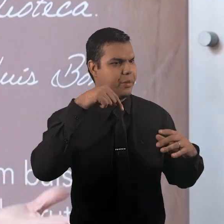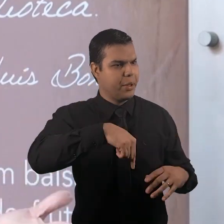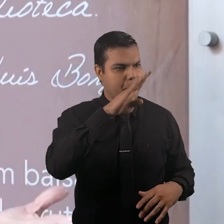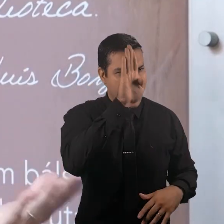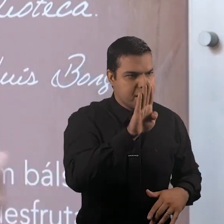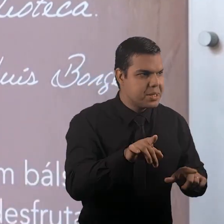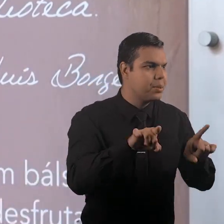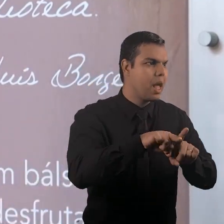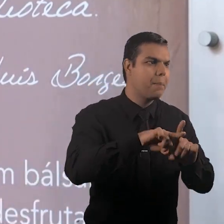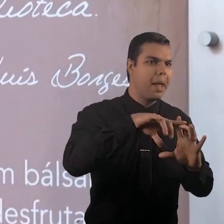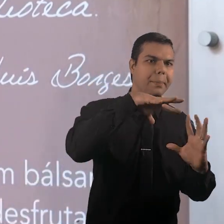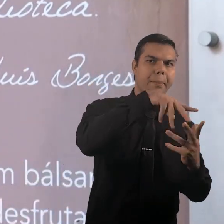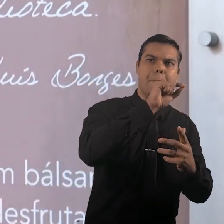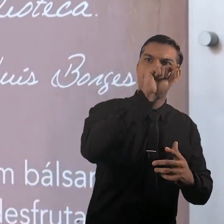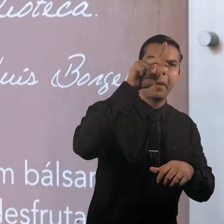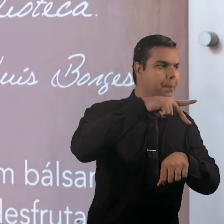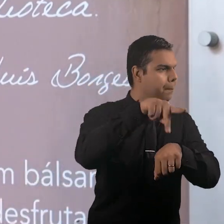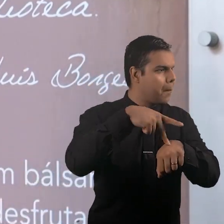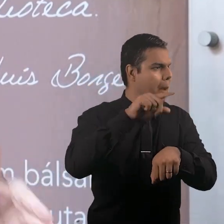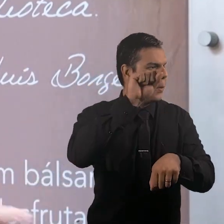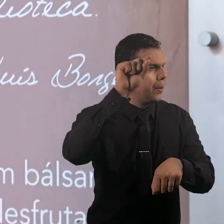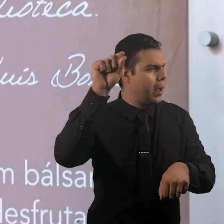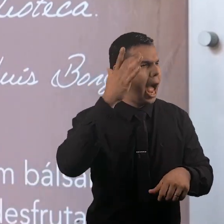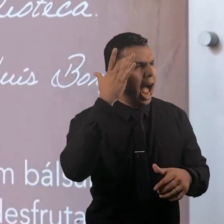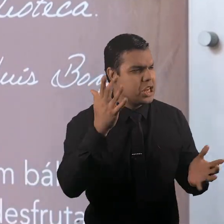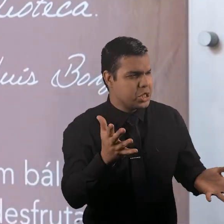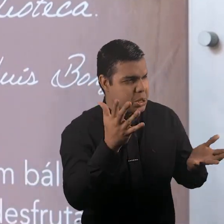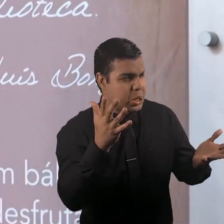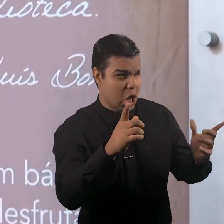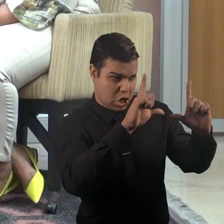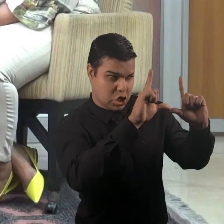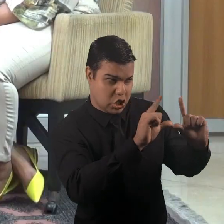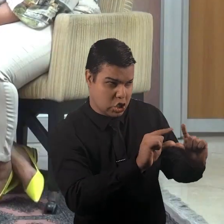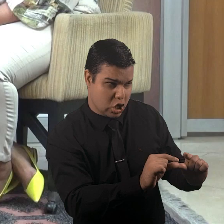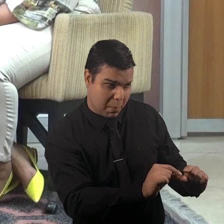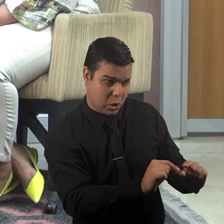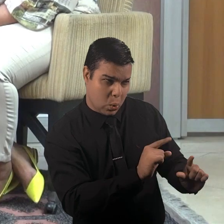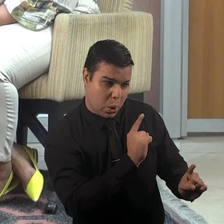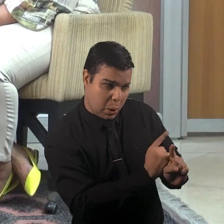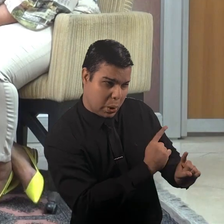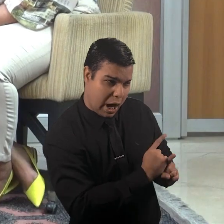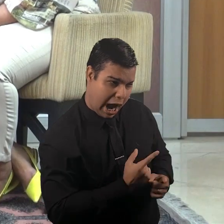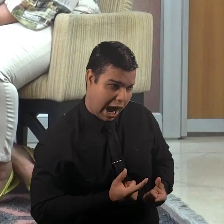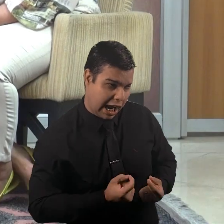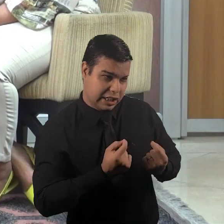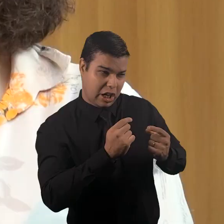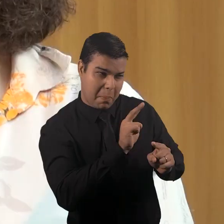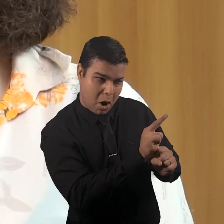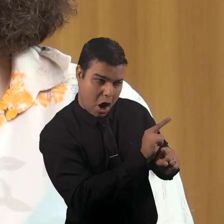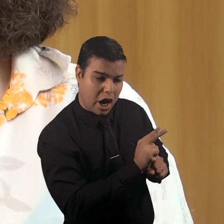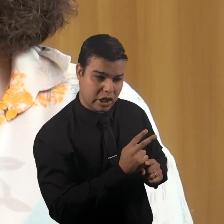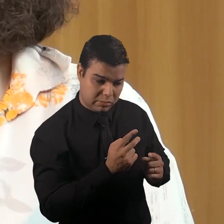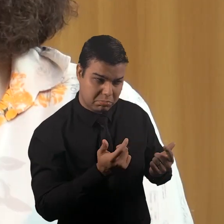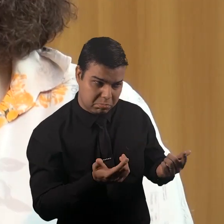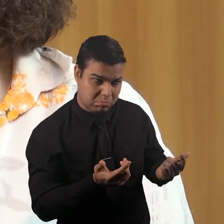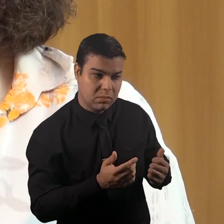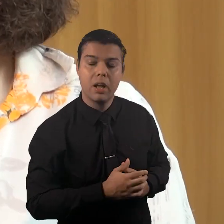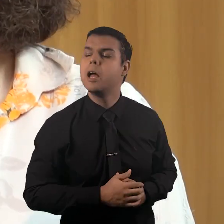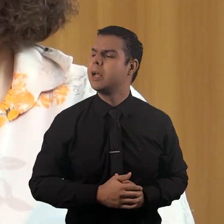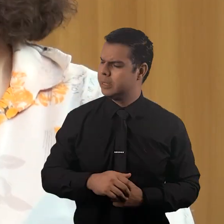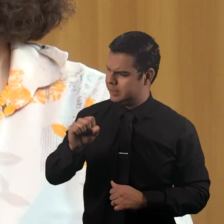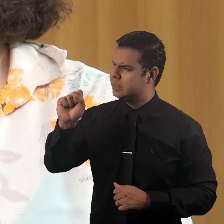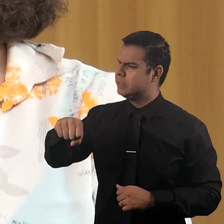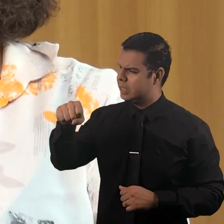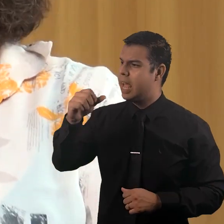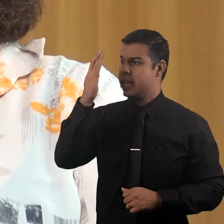nacionais, internacionais. A conscientização contribui para a redução da mortalidade? Sem dúvida alguma. A mentalidade